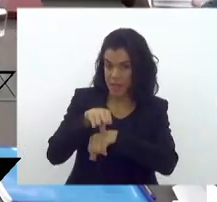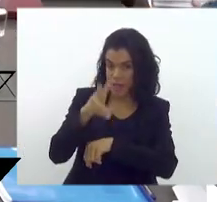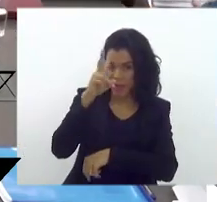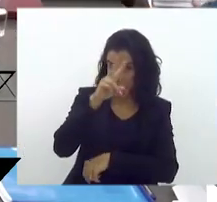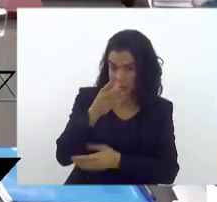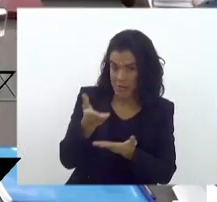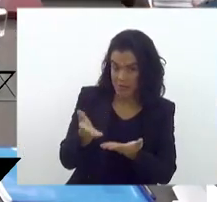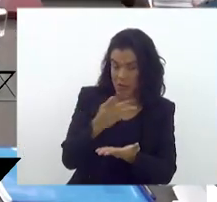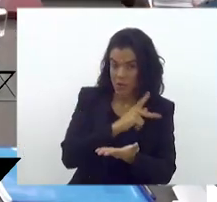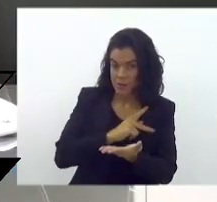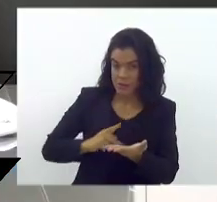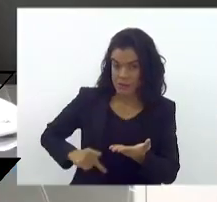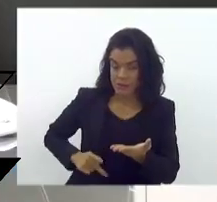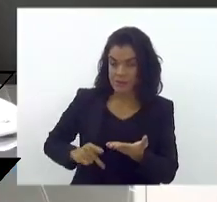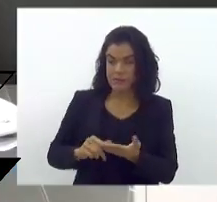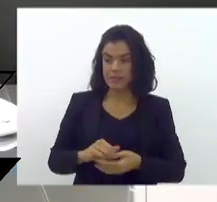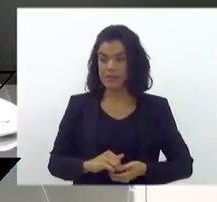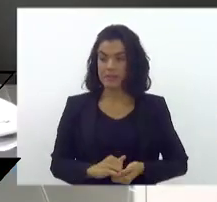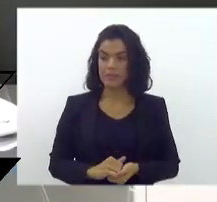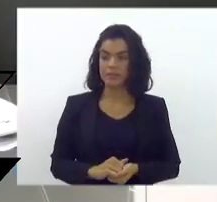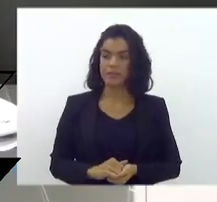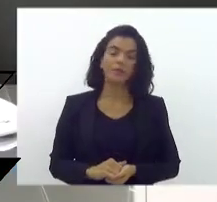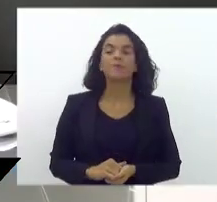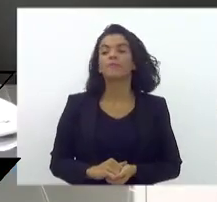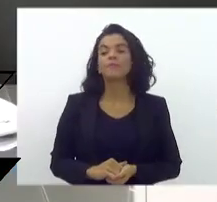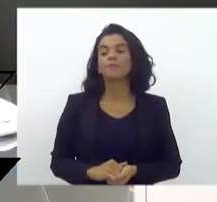Excelência, que